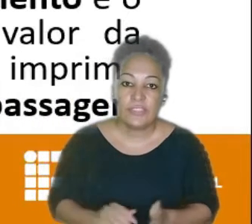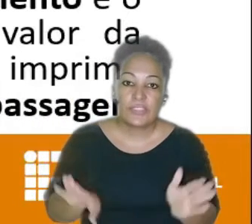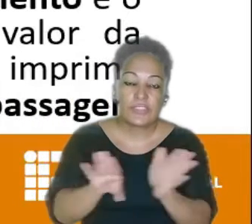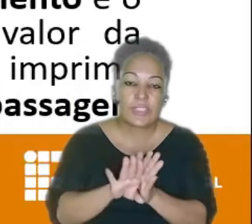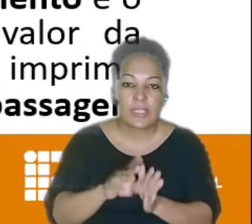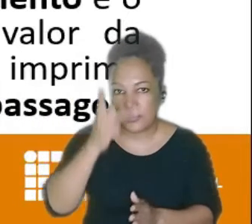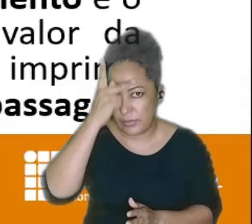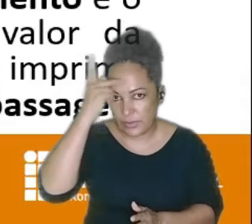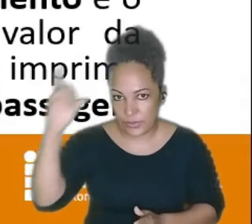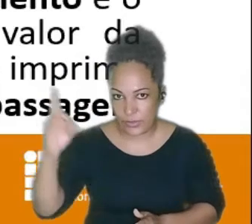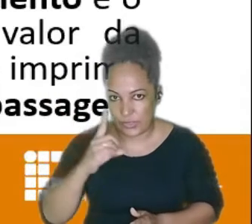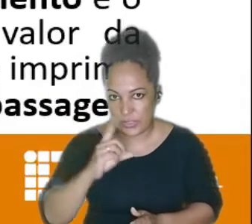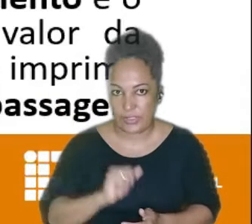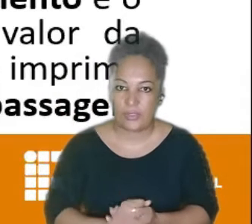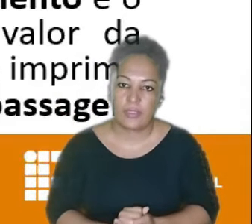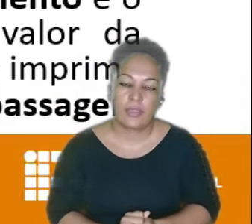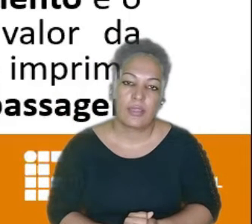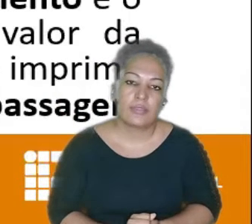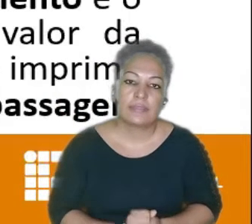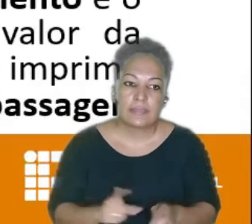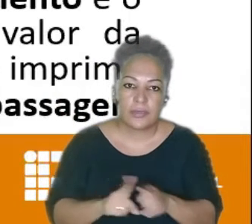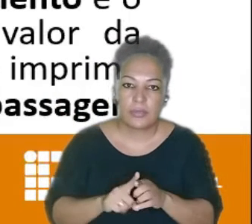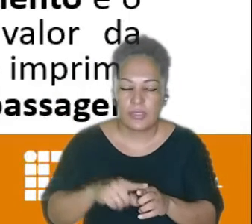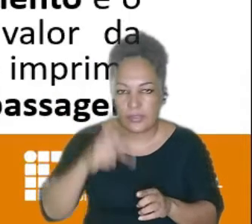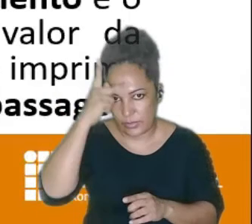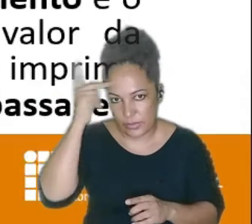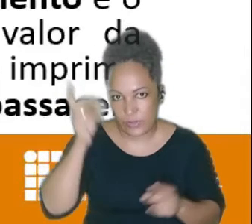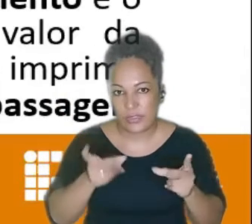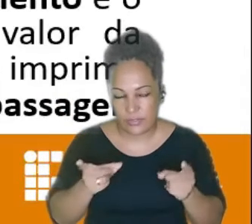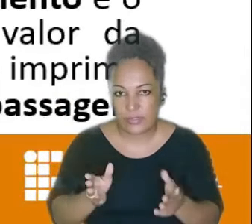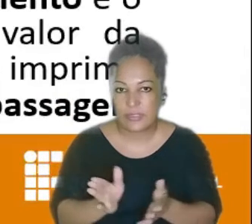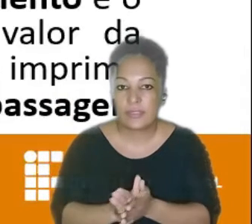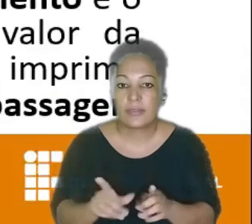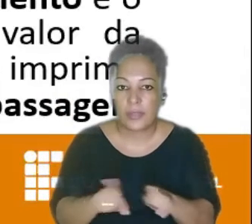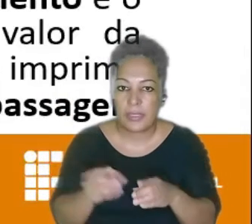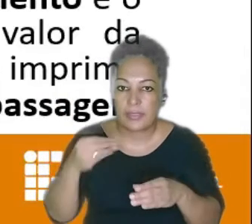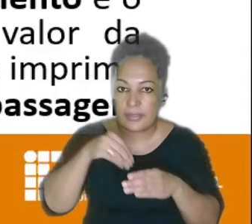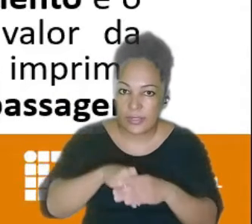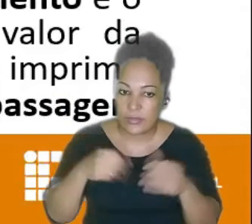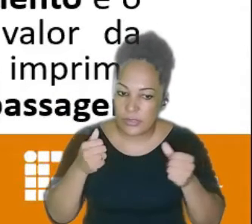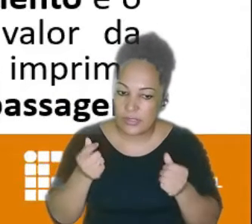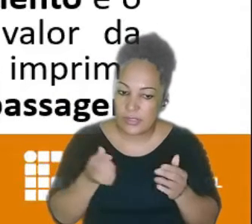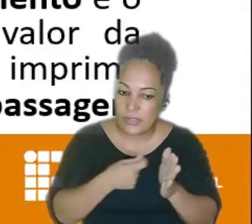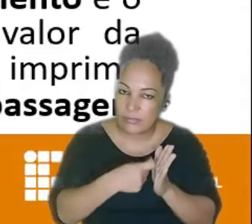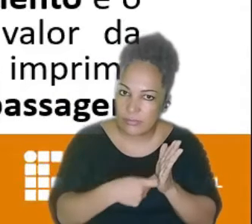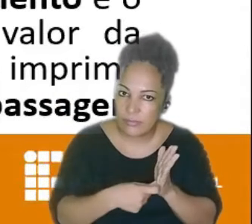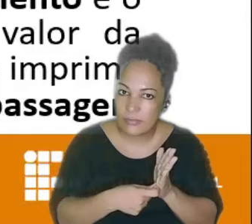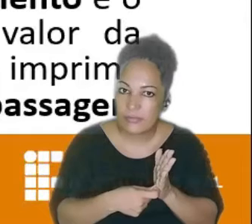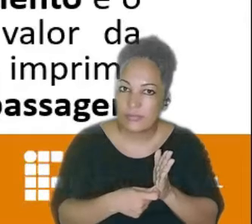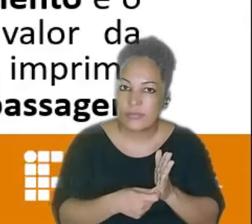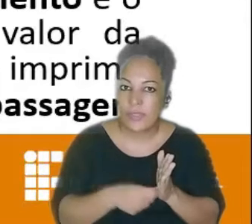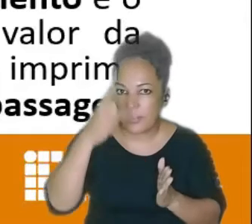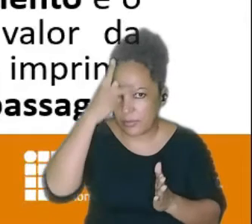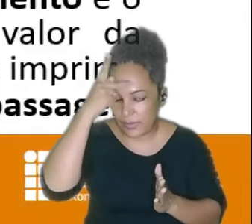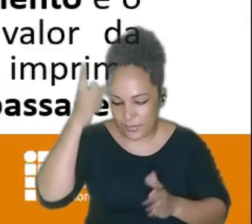Chegando ao guichê, o passageiro solicita ao atendente. Então, o atendente também faz parte do processo, ele tem que ser identificado. Esse atendente